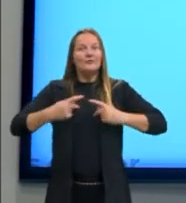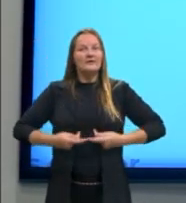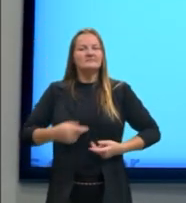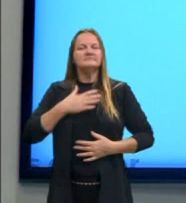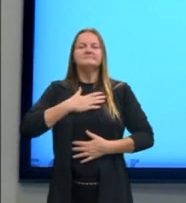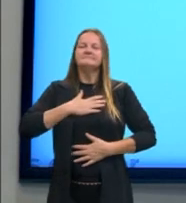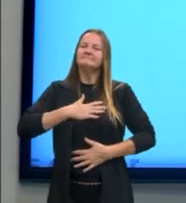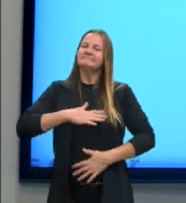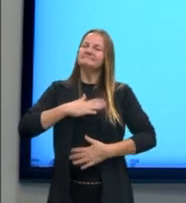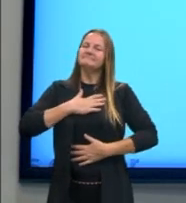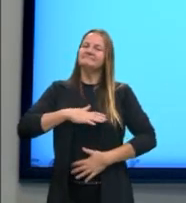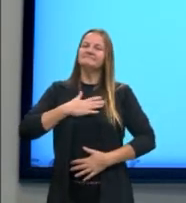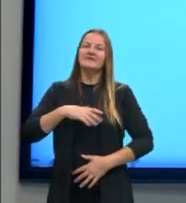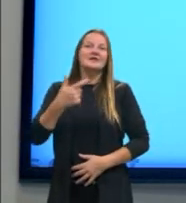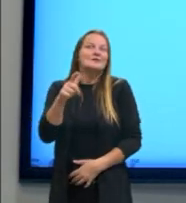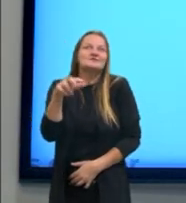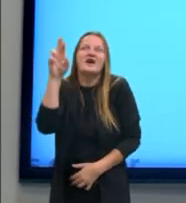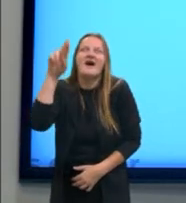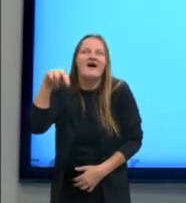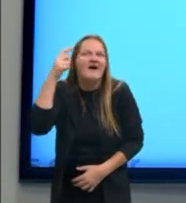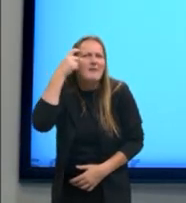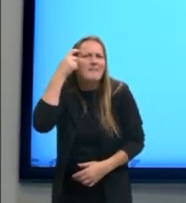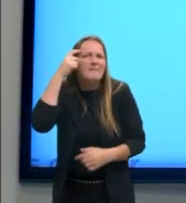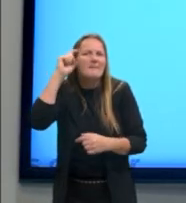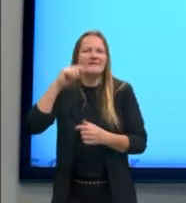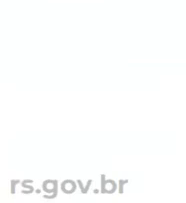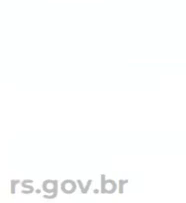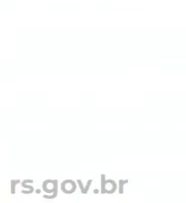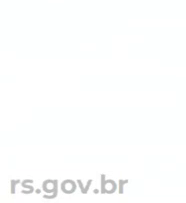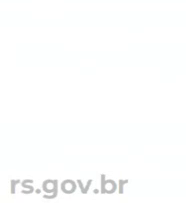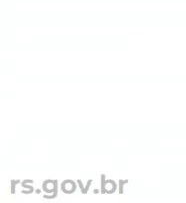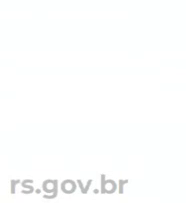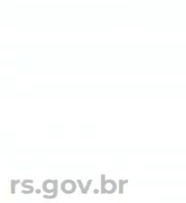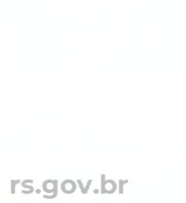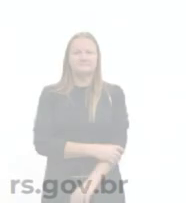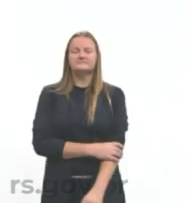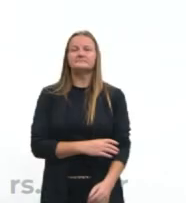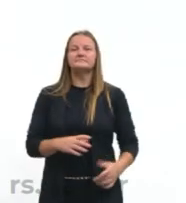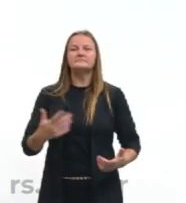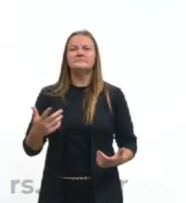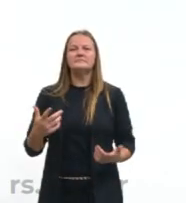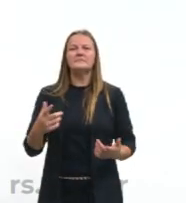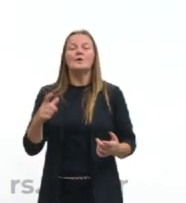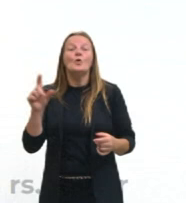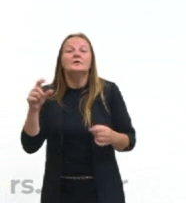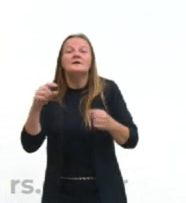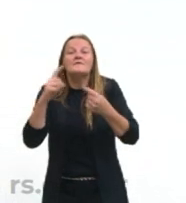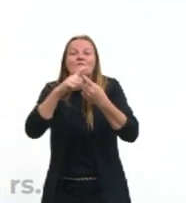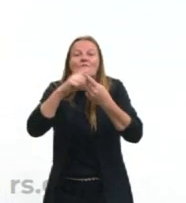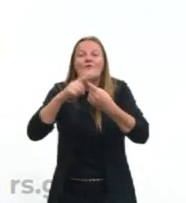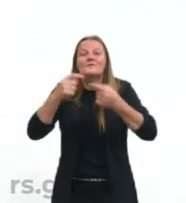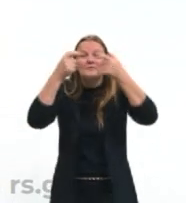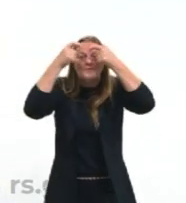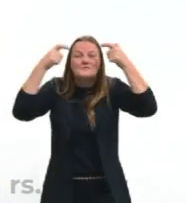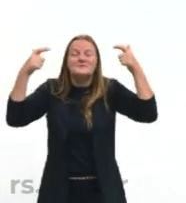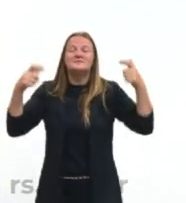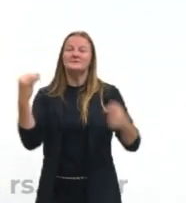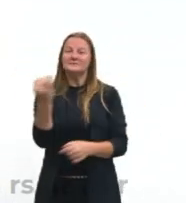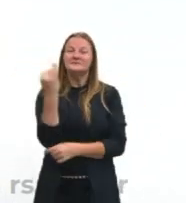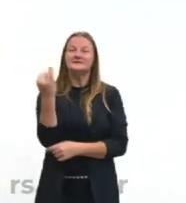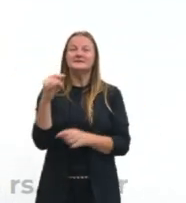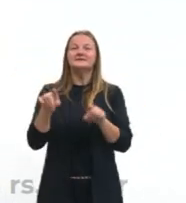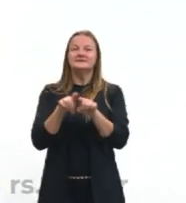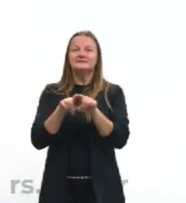tinha nenhuma explicação racional sobre os mitos Olha só outra forma de conhecimento também importante